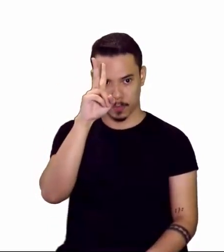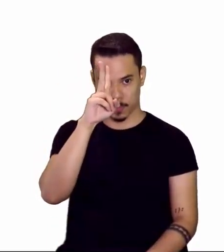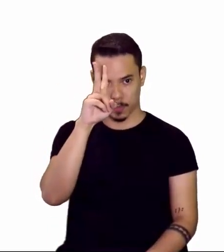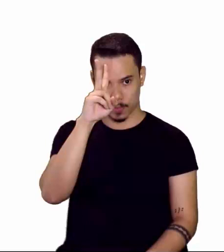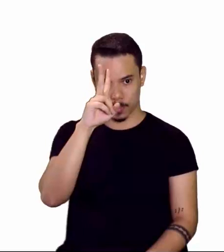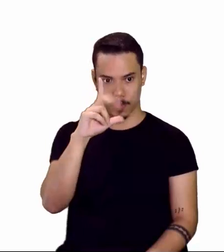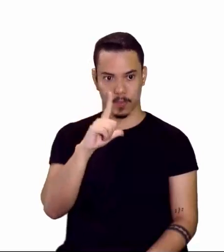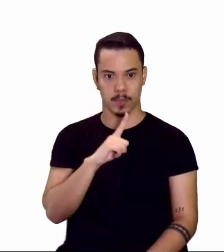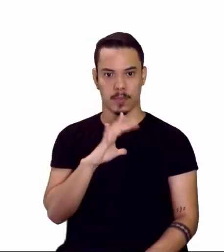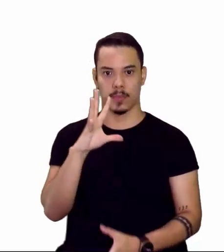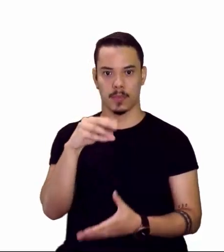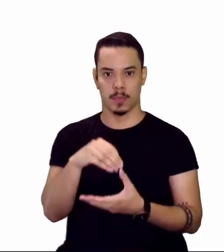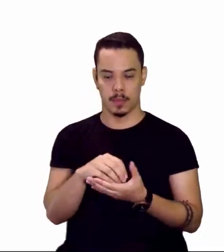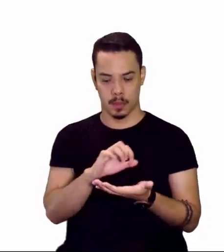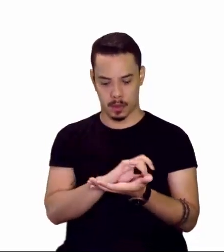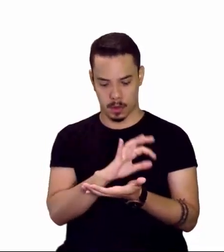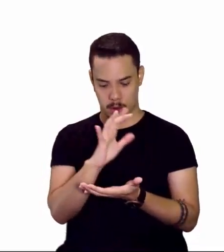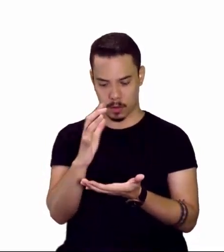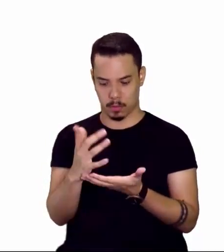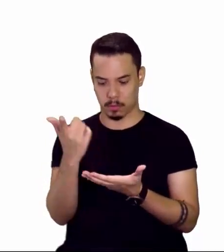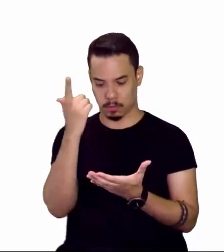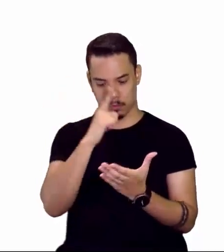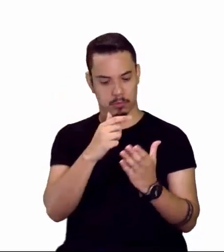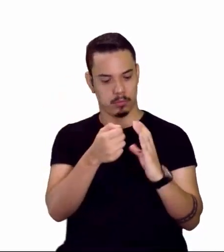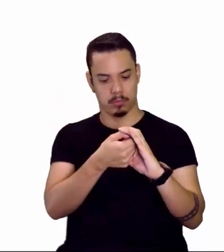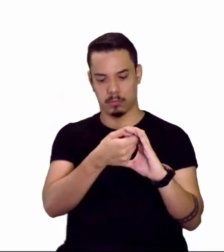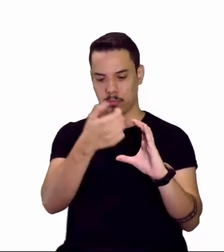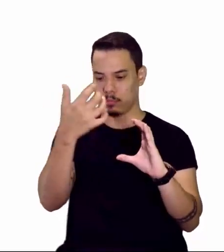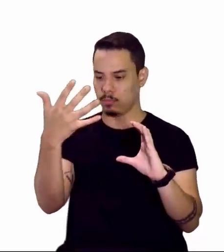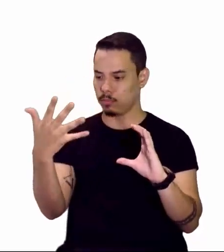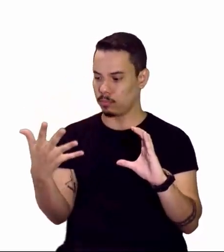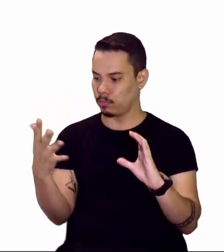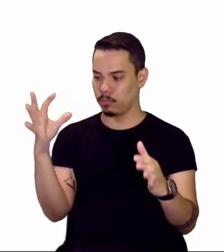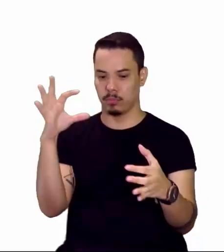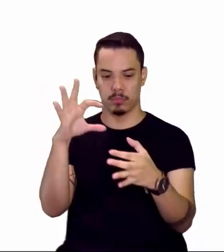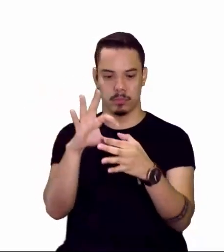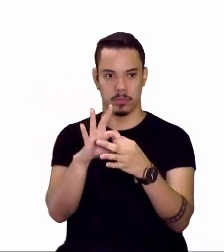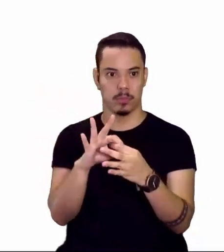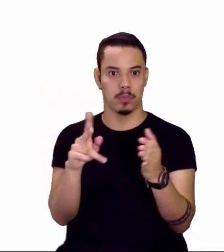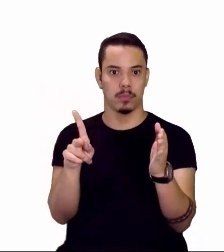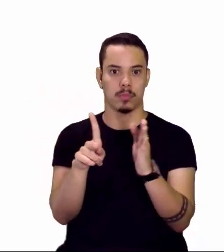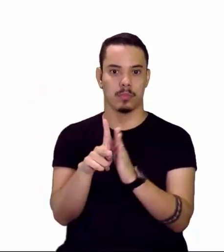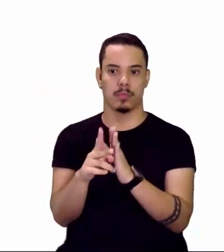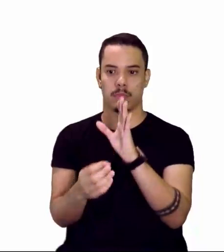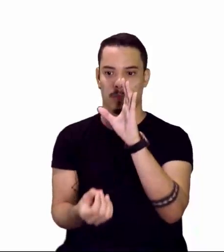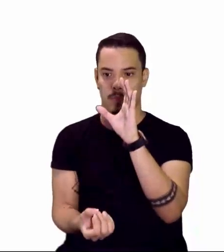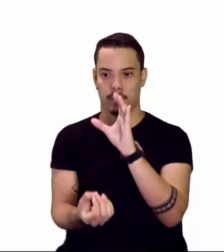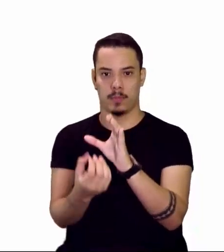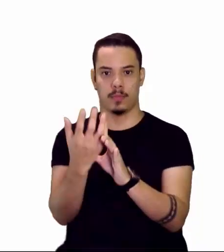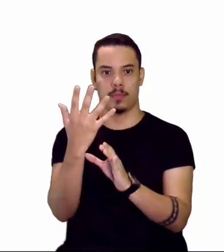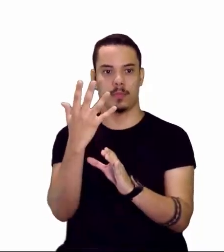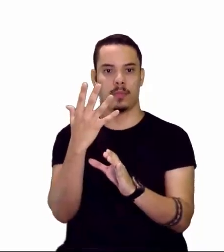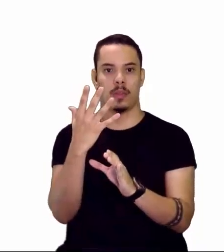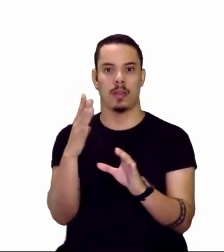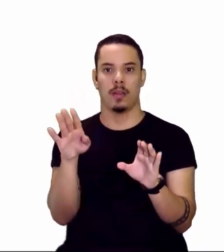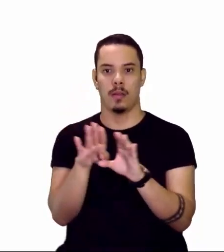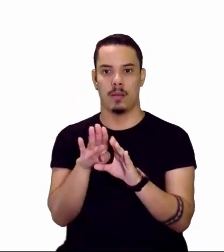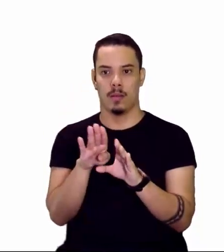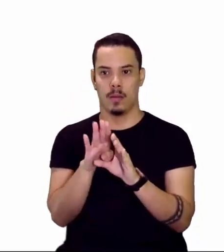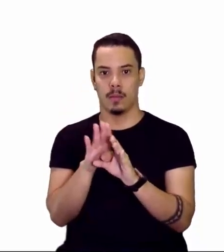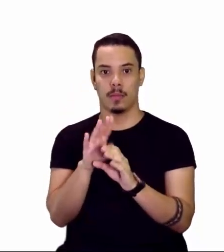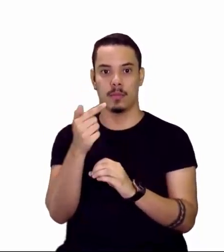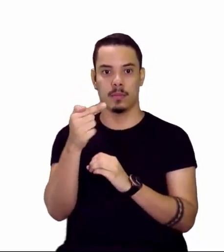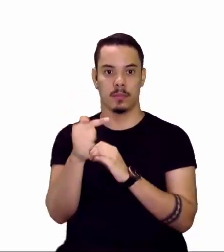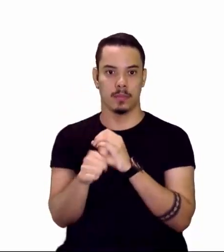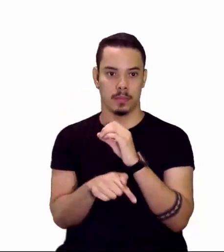a geometria ela é caracterizada pelo ângulo que se forma entre os átomos de um elemento químico